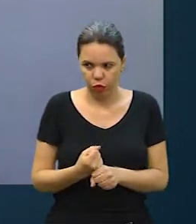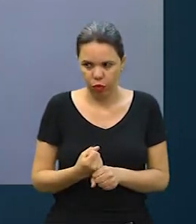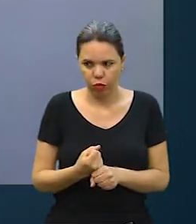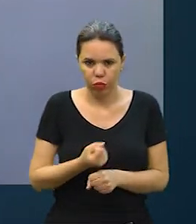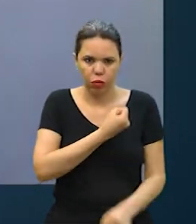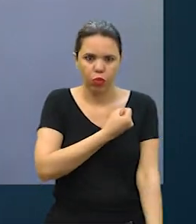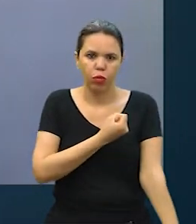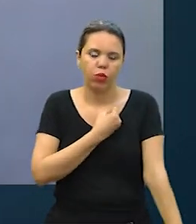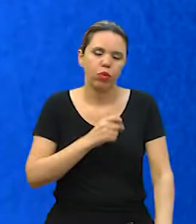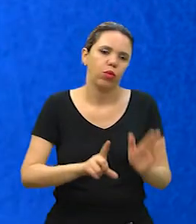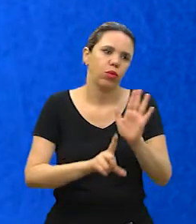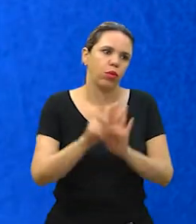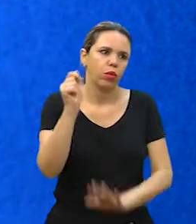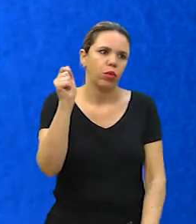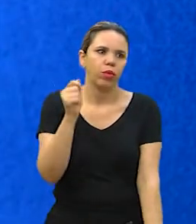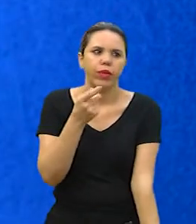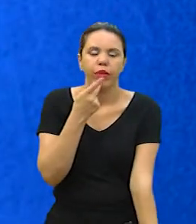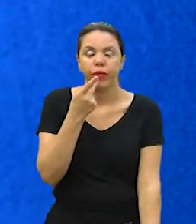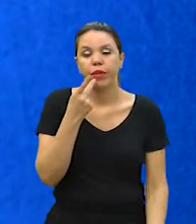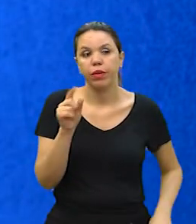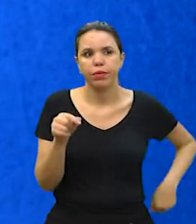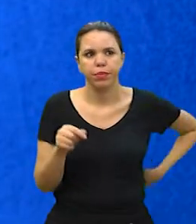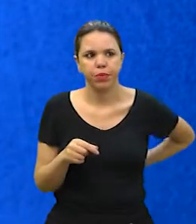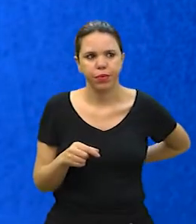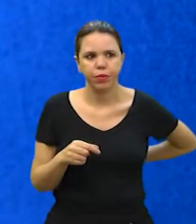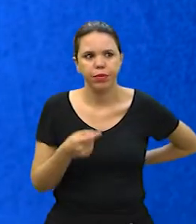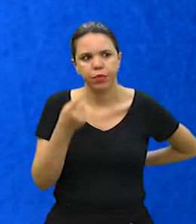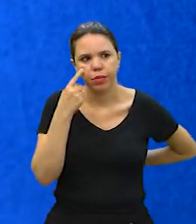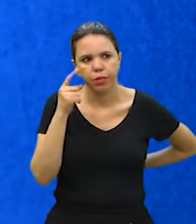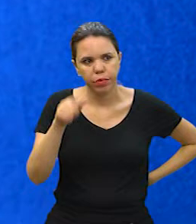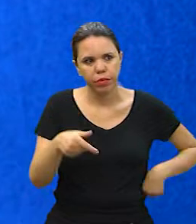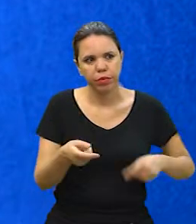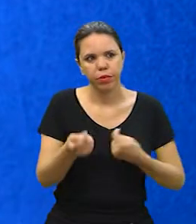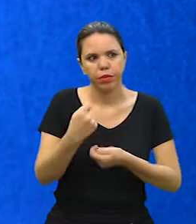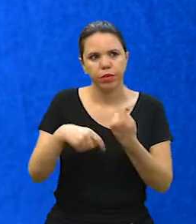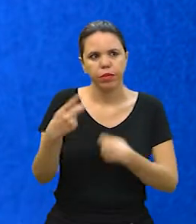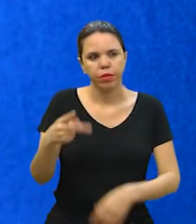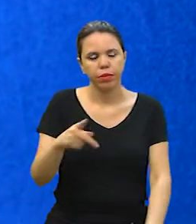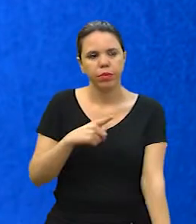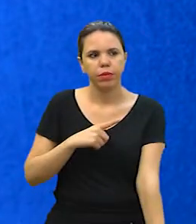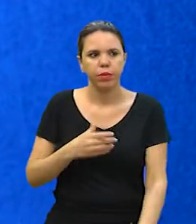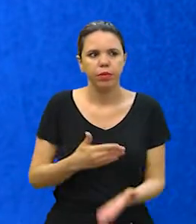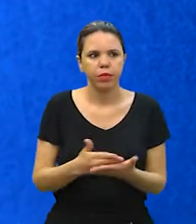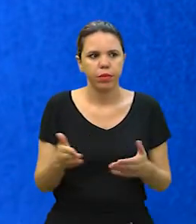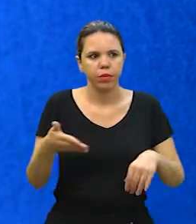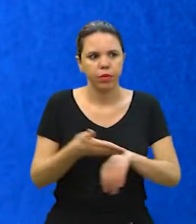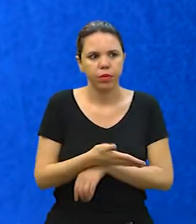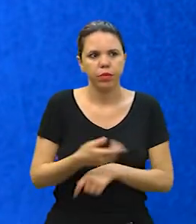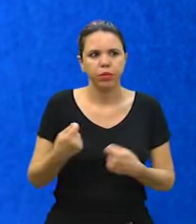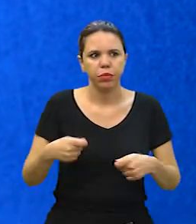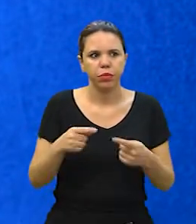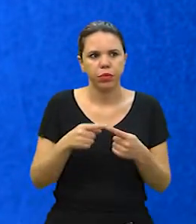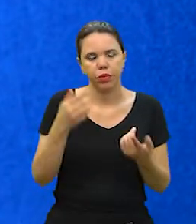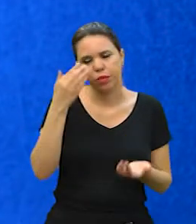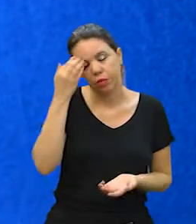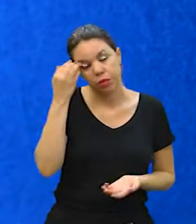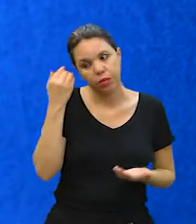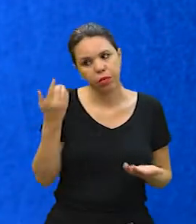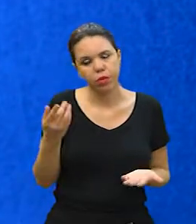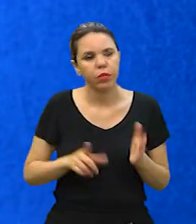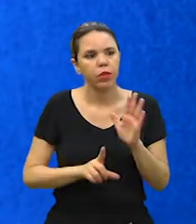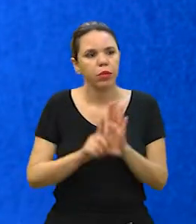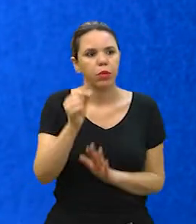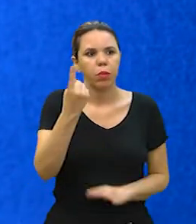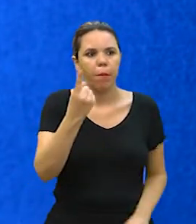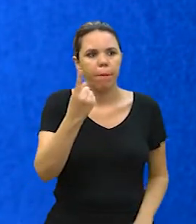os números de faturamento. Falando em faturamento, olha, esse negócio que você começou a partir de uma necessidade,